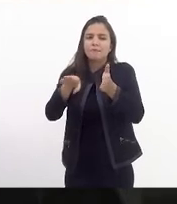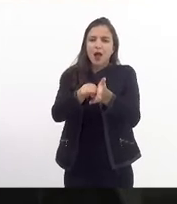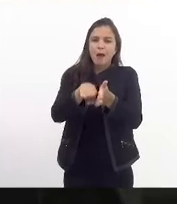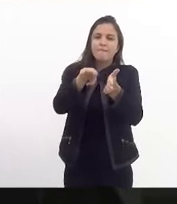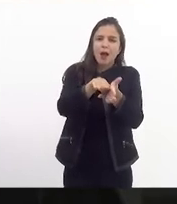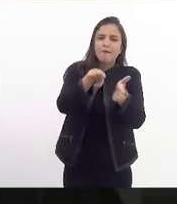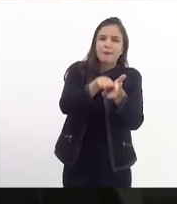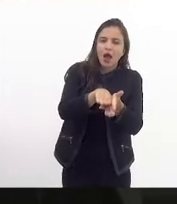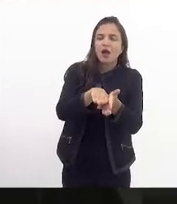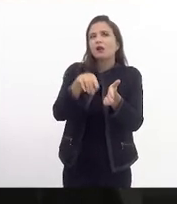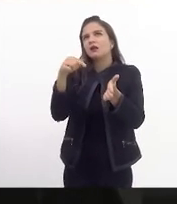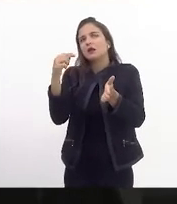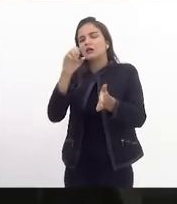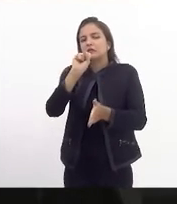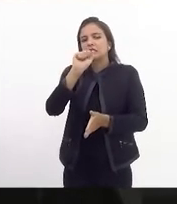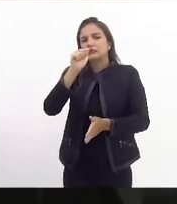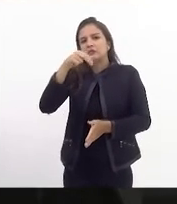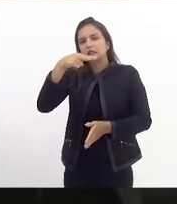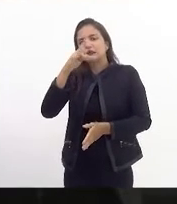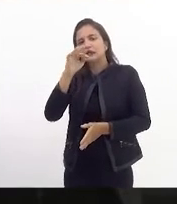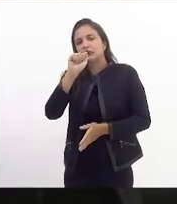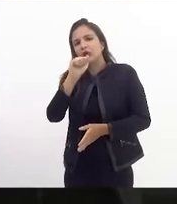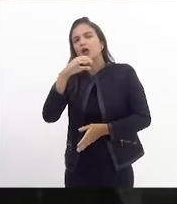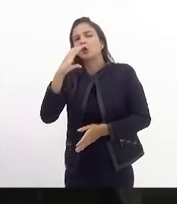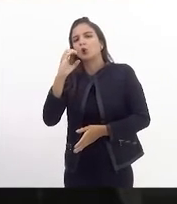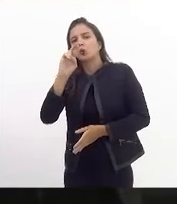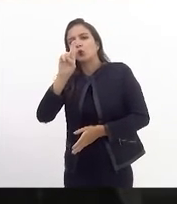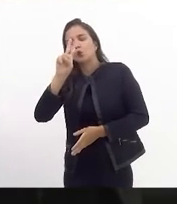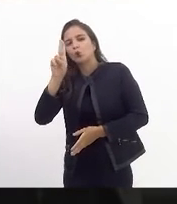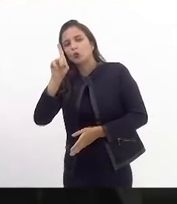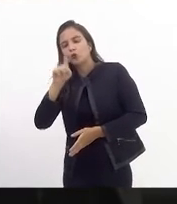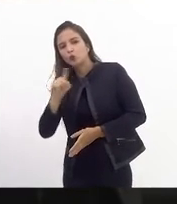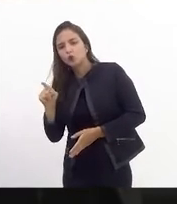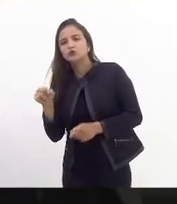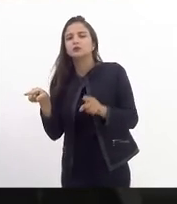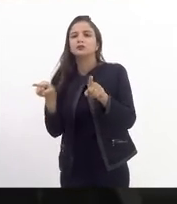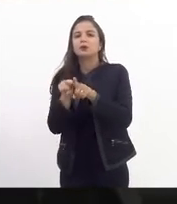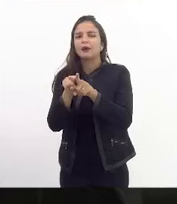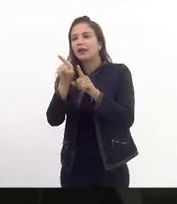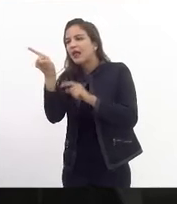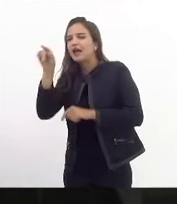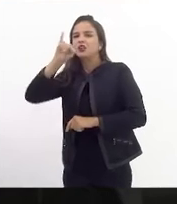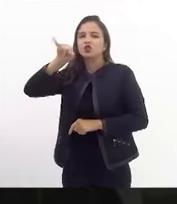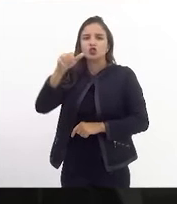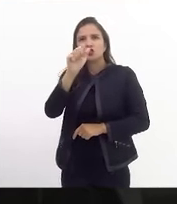Santa Cruz, do ramal da Baixada Fluminense, de Japeri,